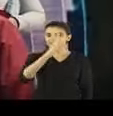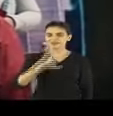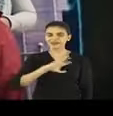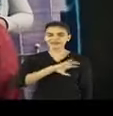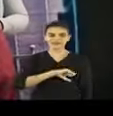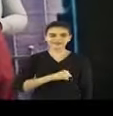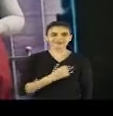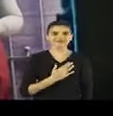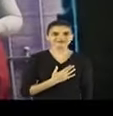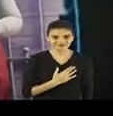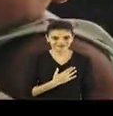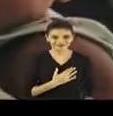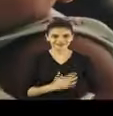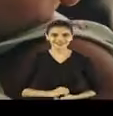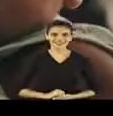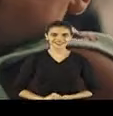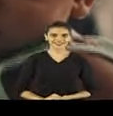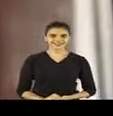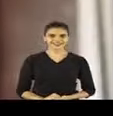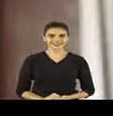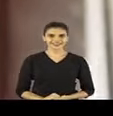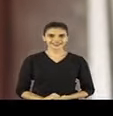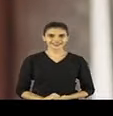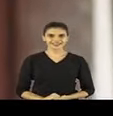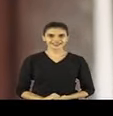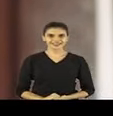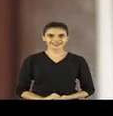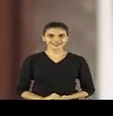brasileiros. Governo Federal, Pátria Amada Brasil.